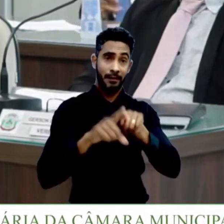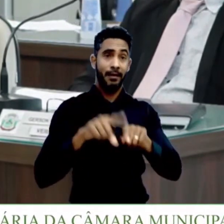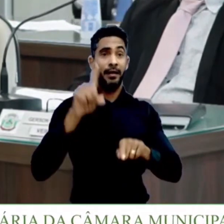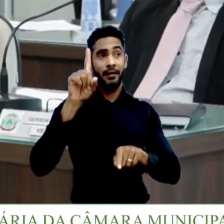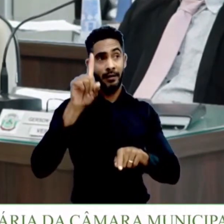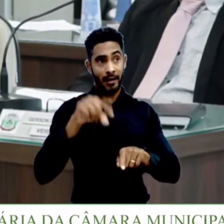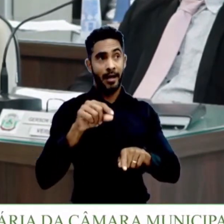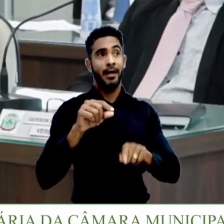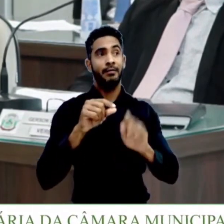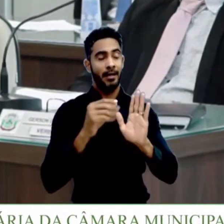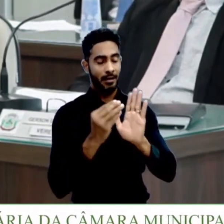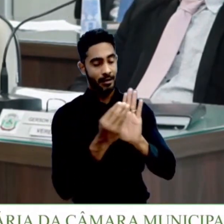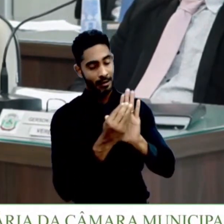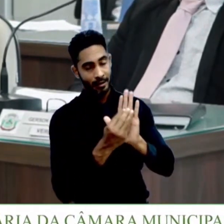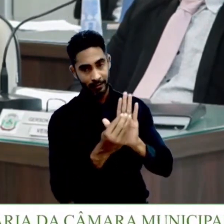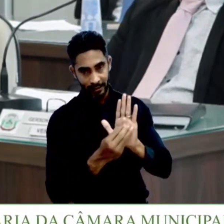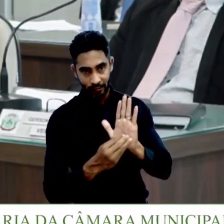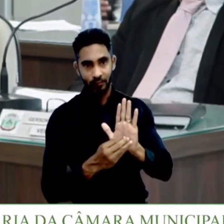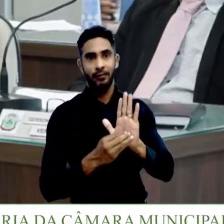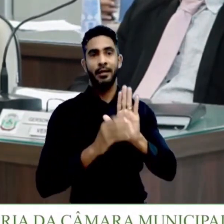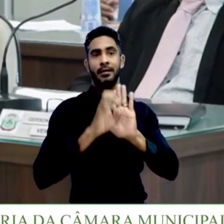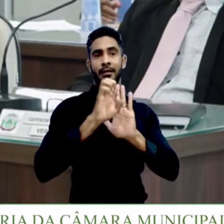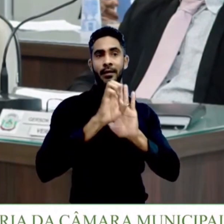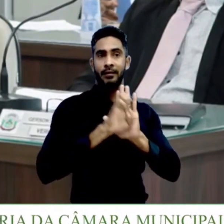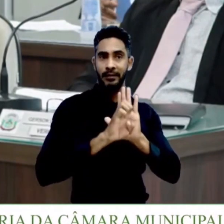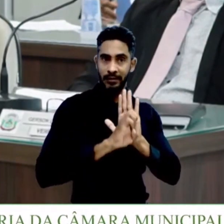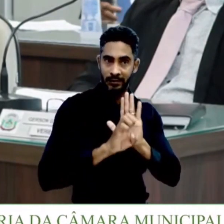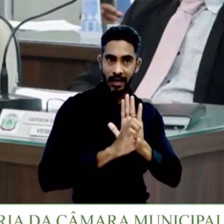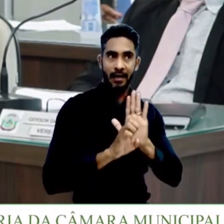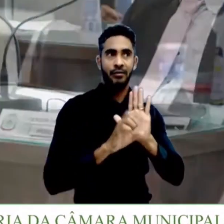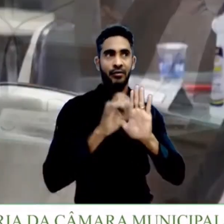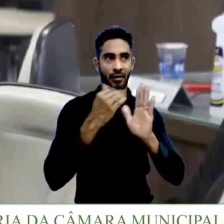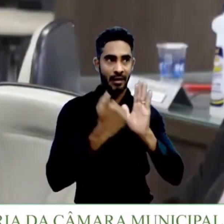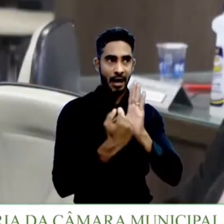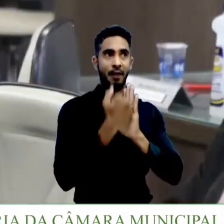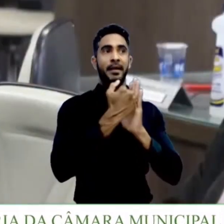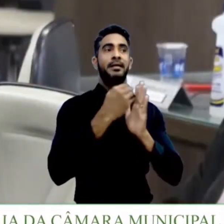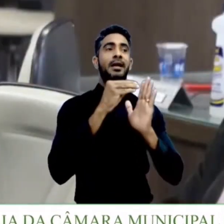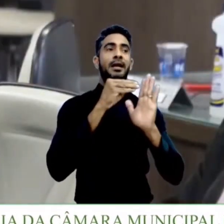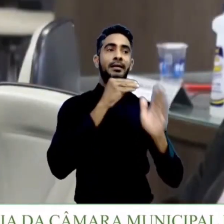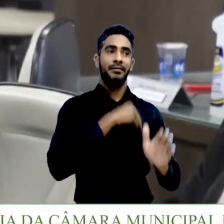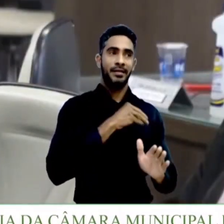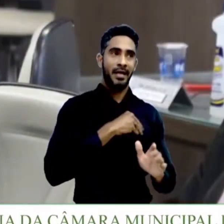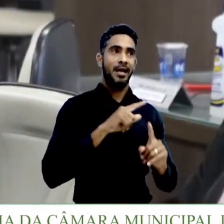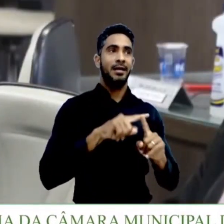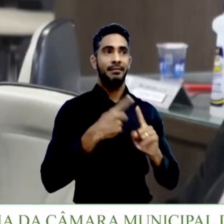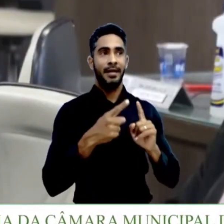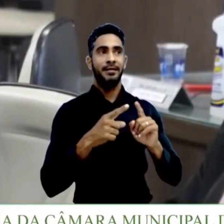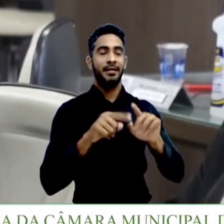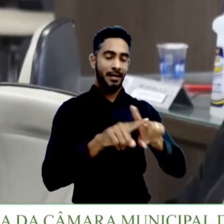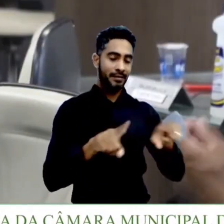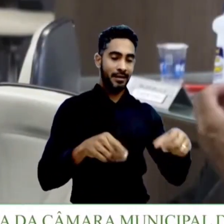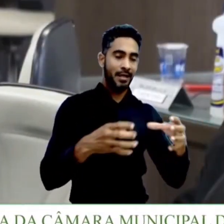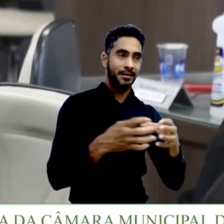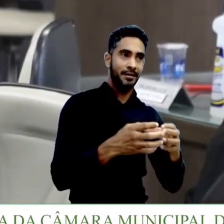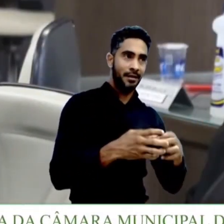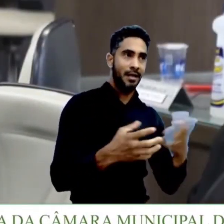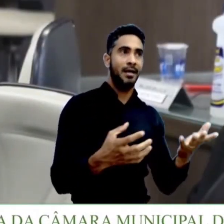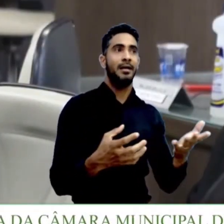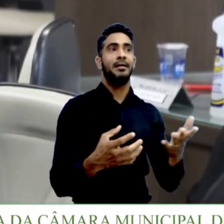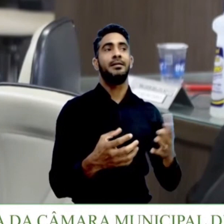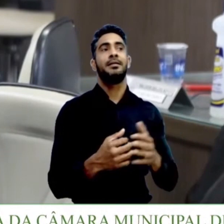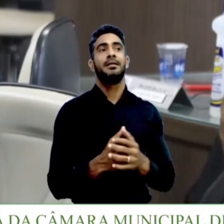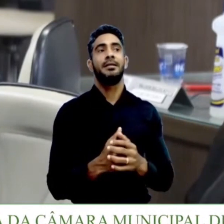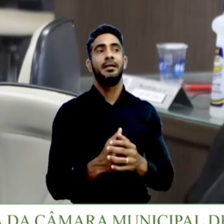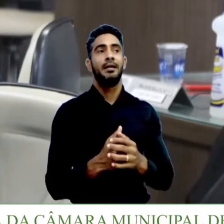as nomenclaturas, né? Não é só aumentar salário, mas tem as nomenclaturas, auxiliar de classe. Então,